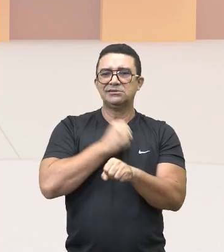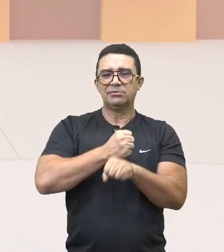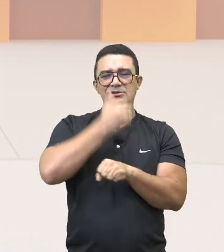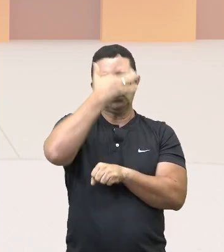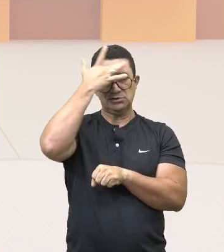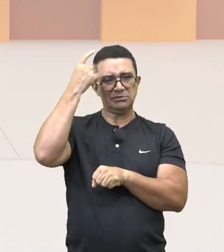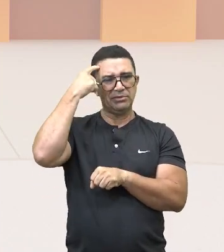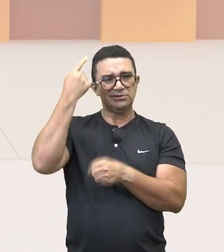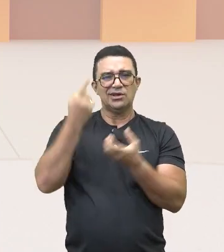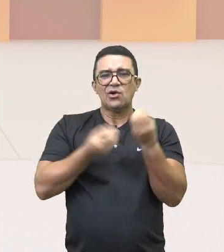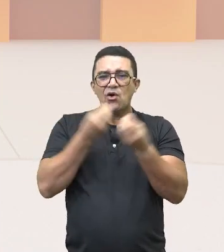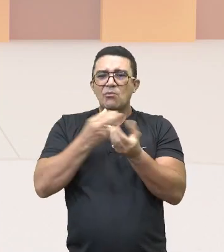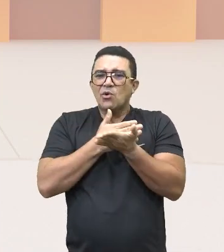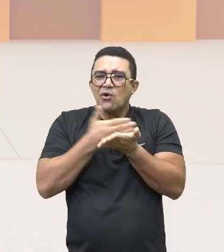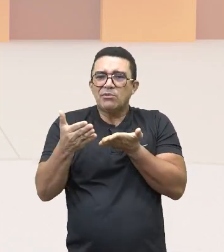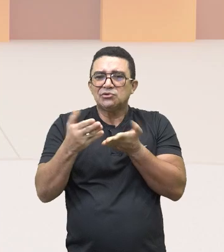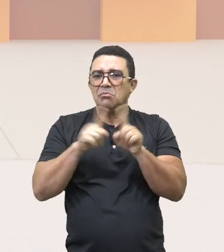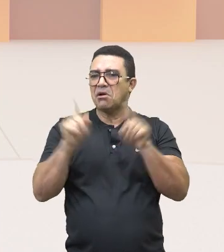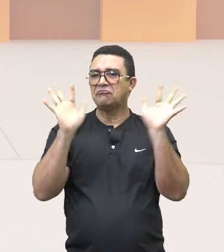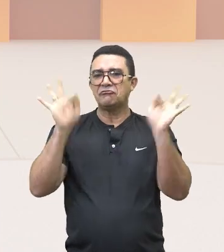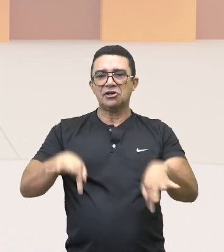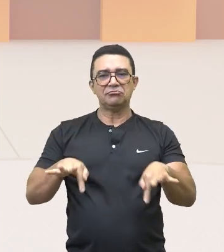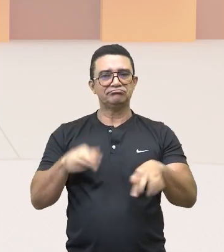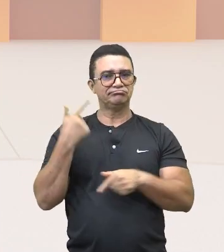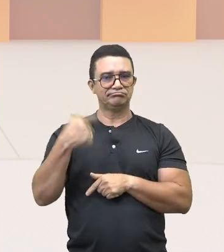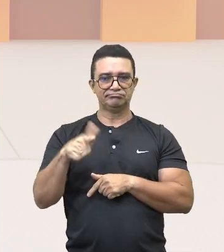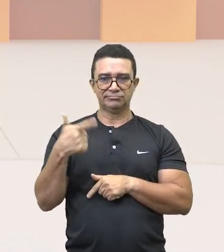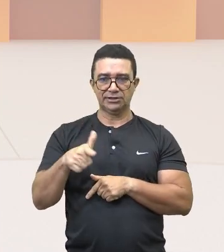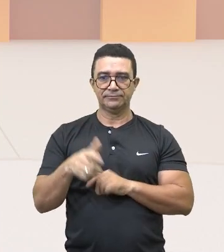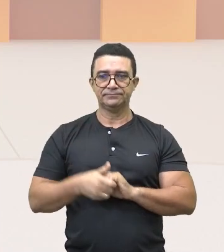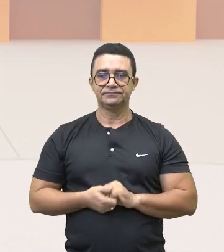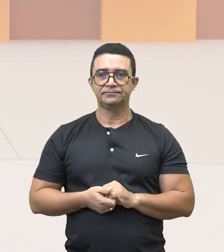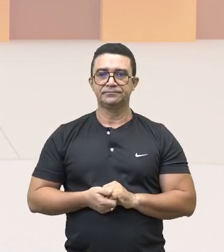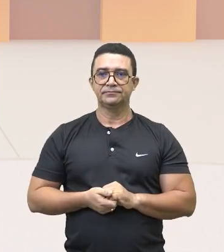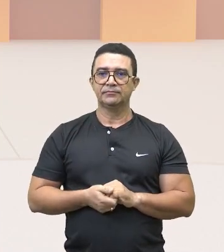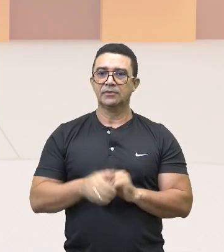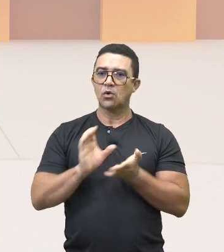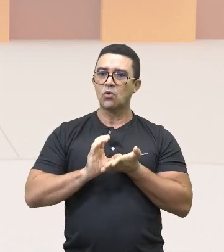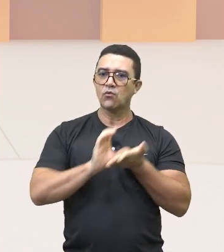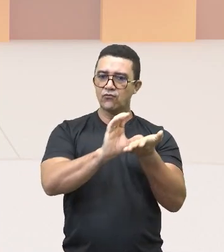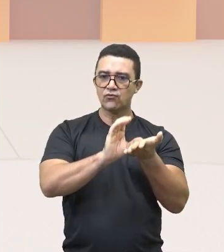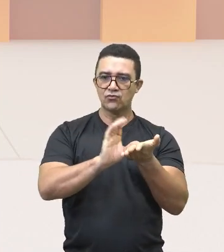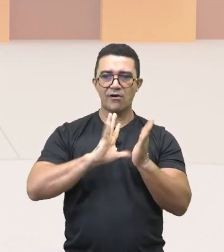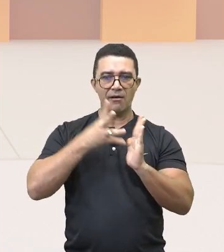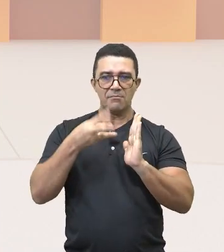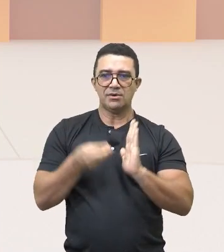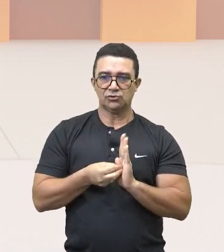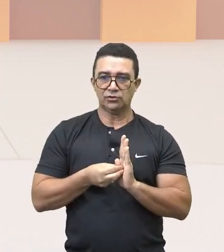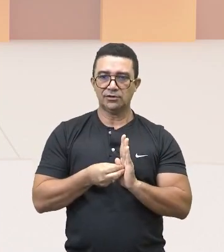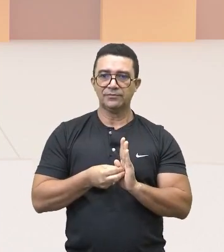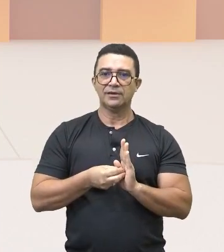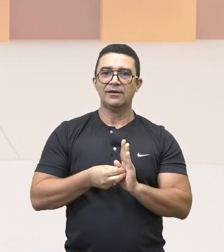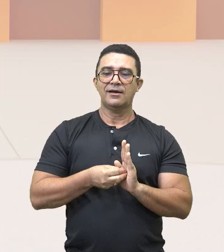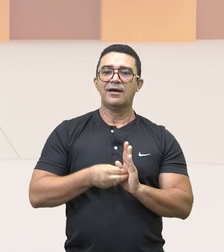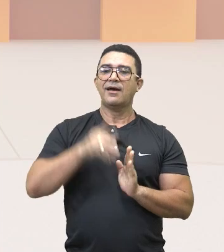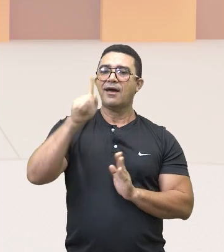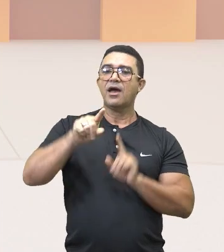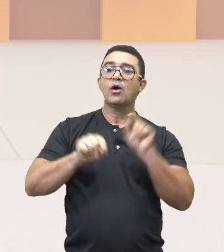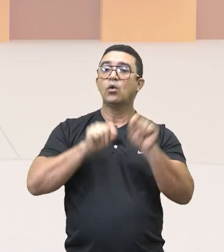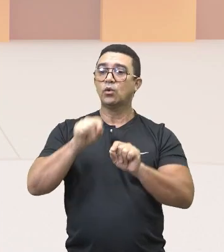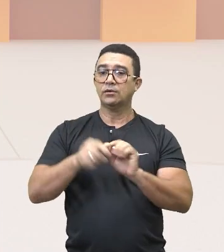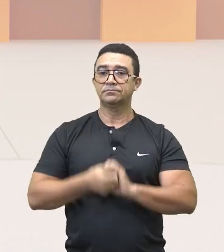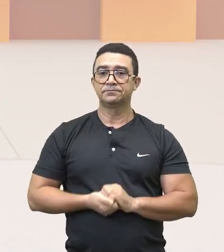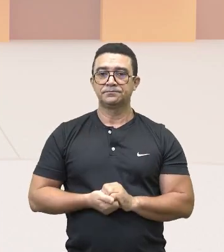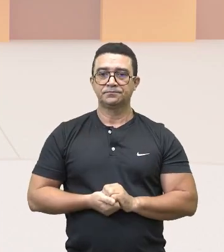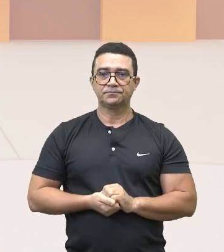né, agora com a percepção de hoje em dia. O Fundo Amazônia, pessoal, é uma dessas instituições que